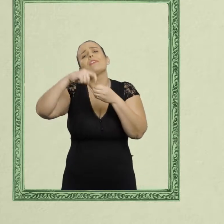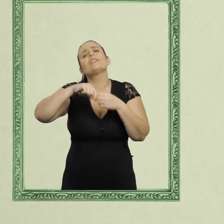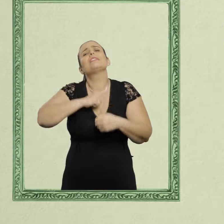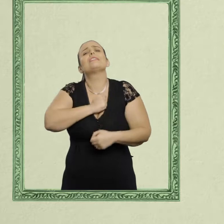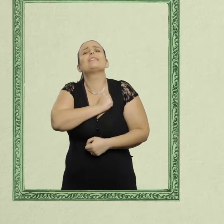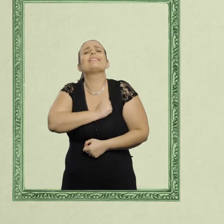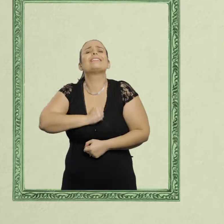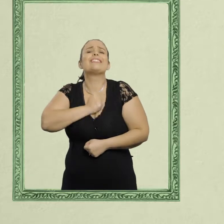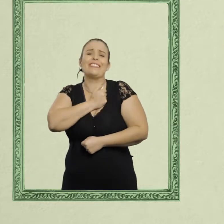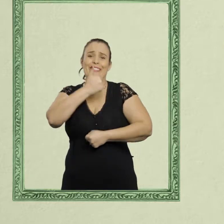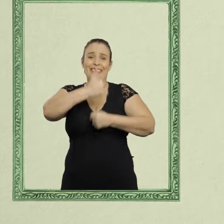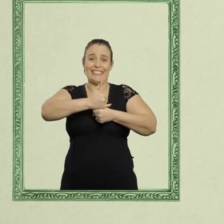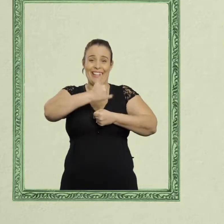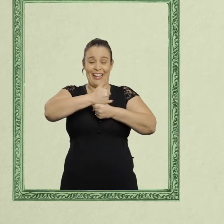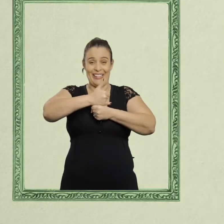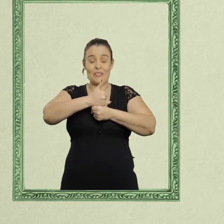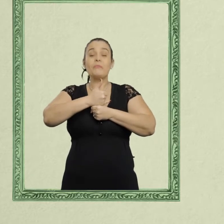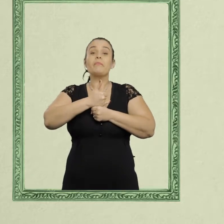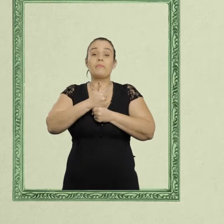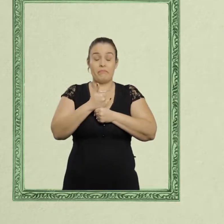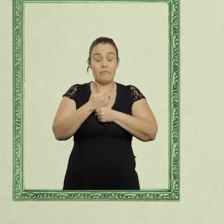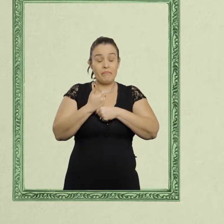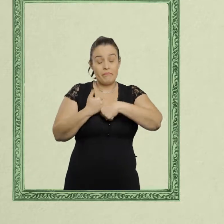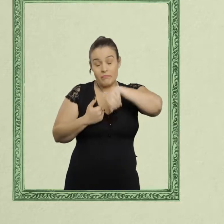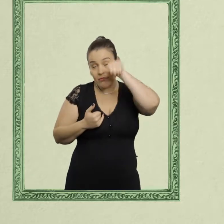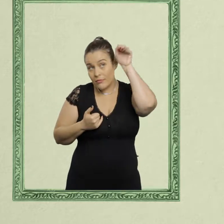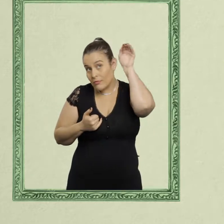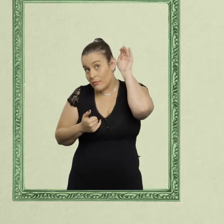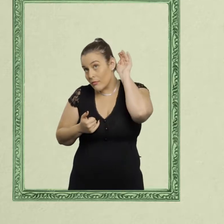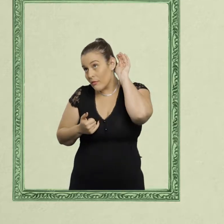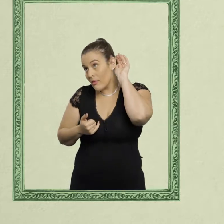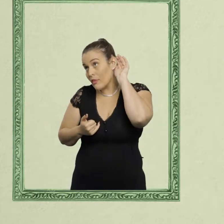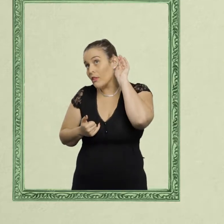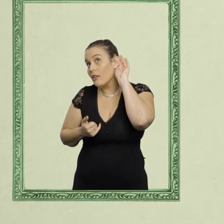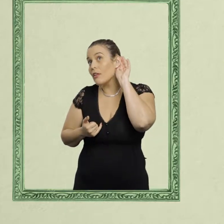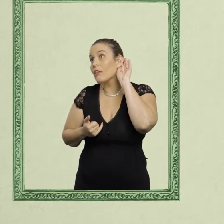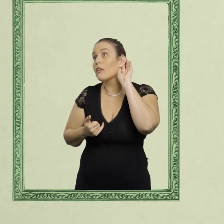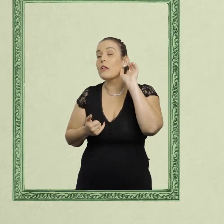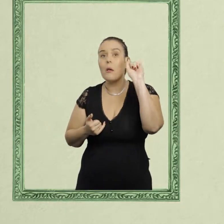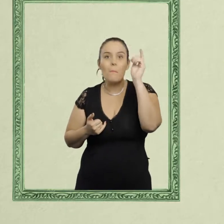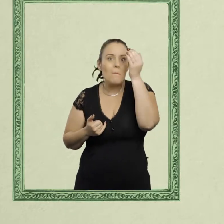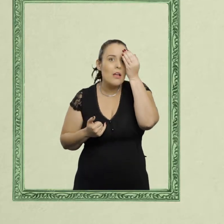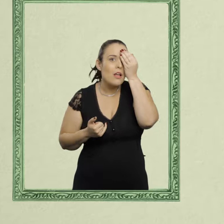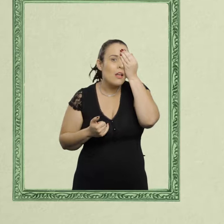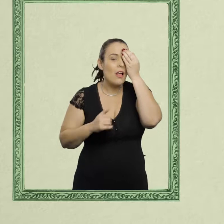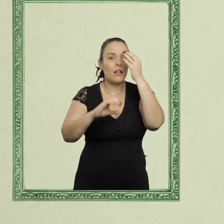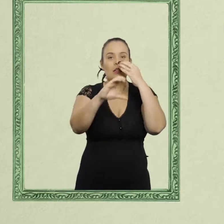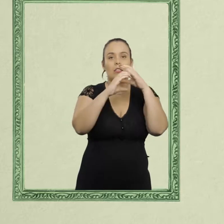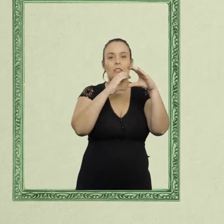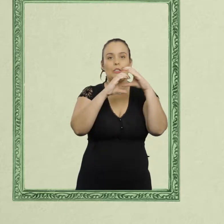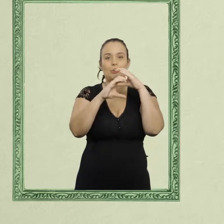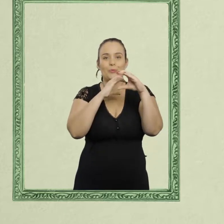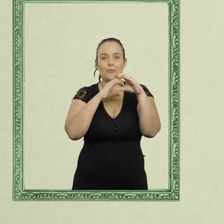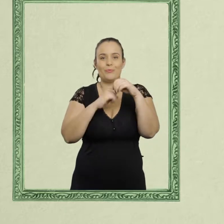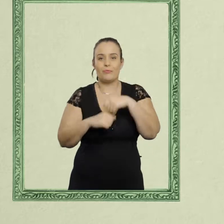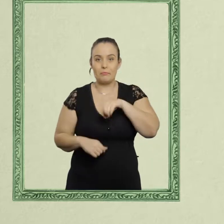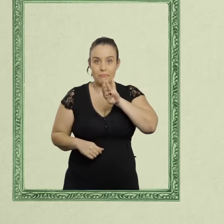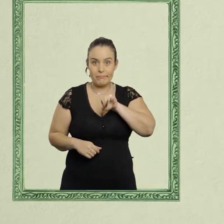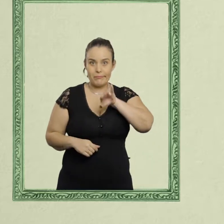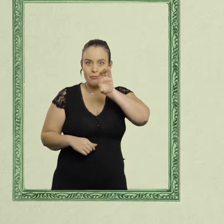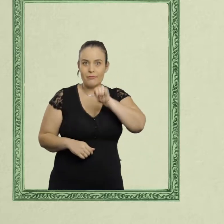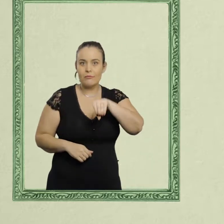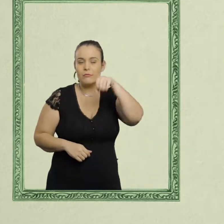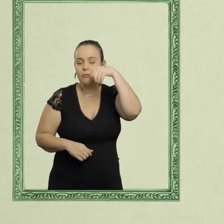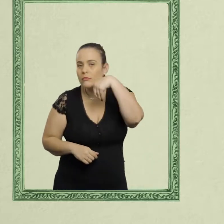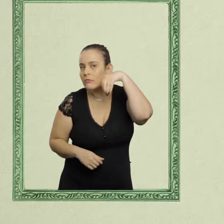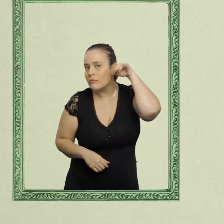com saudades do seu capitão. Os meninos perdidos escutaram os piratas cantando. Bico foi espiar.